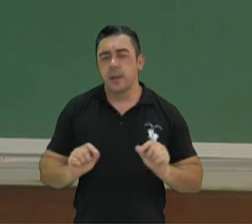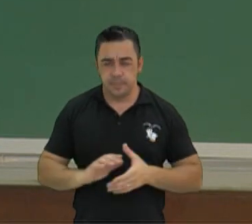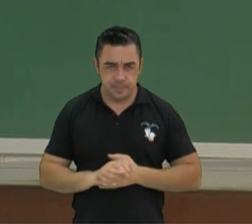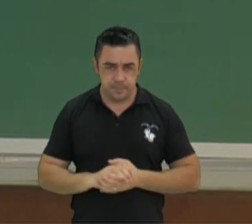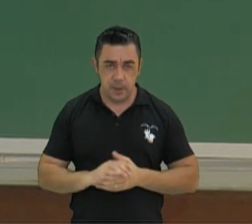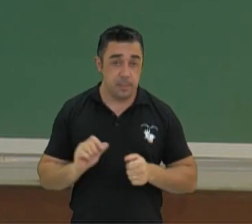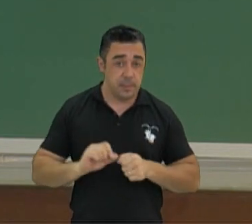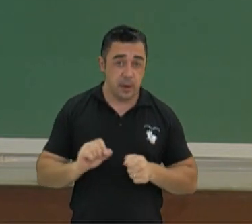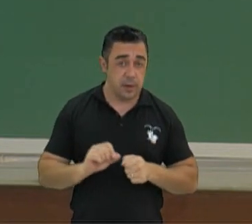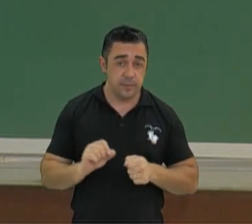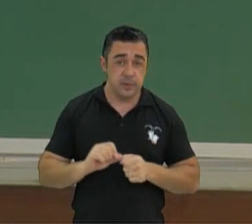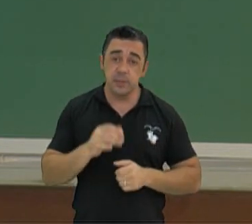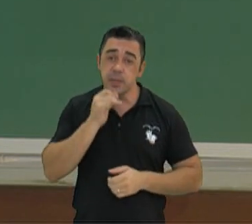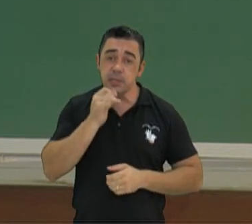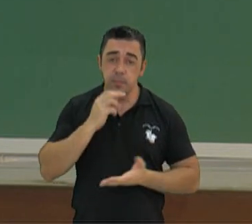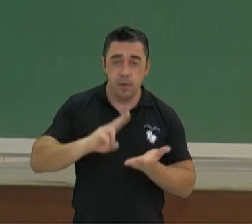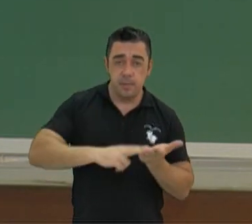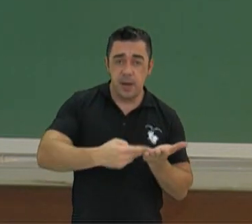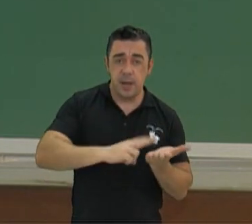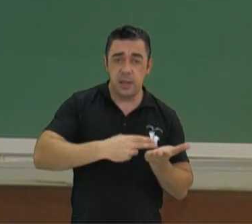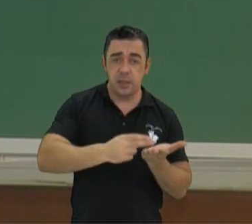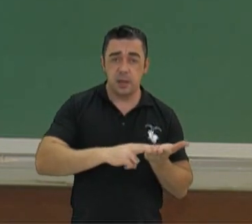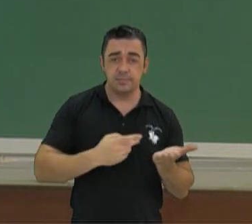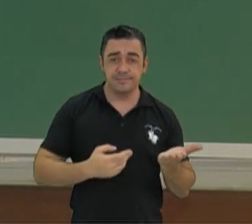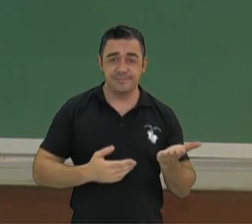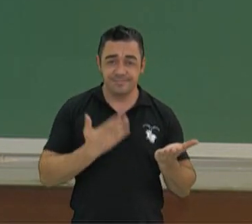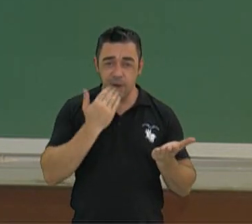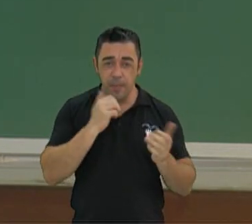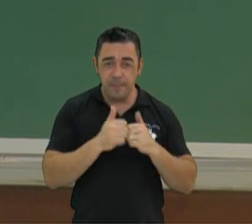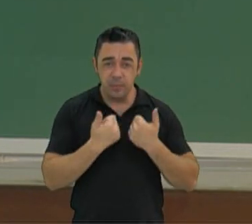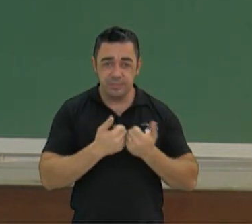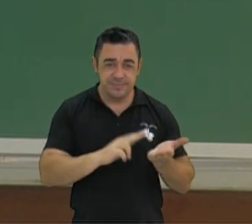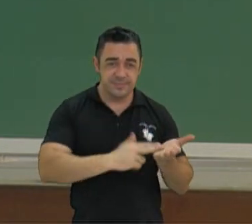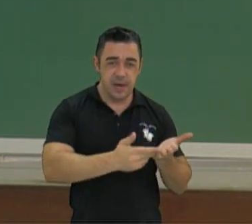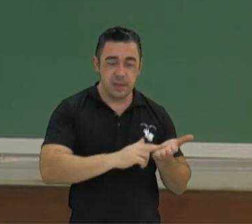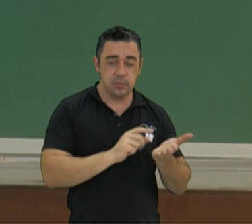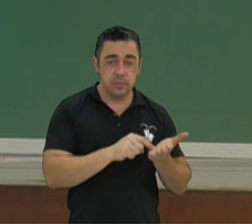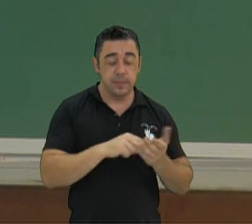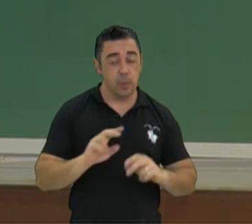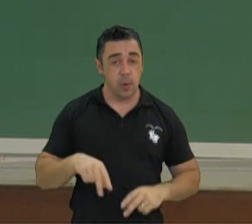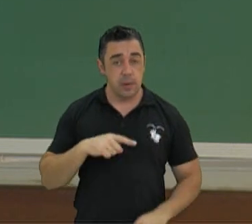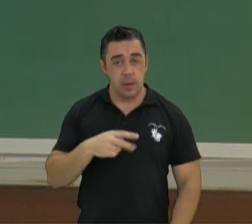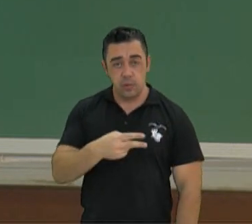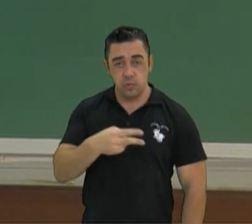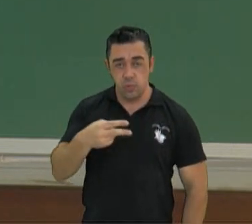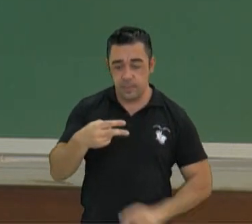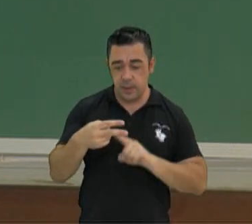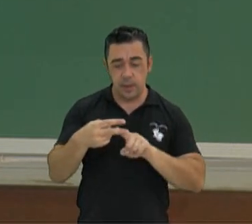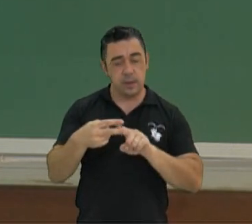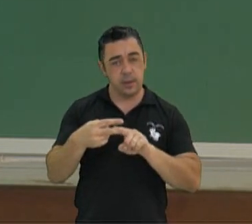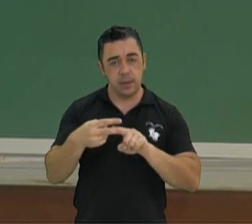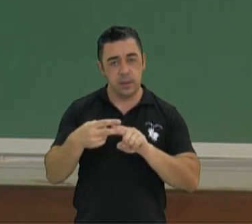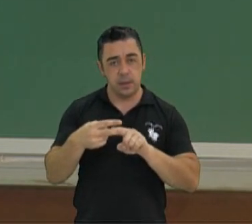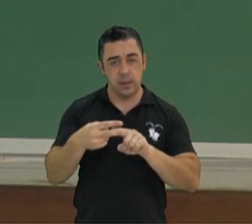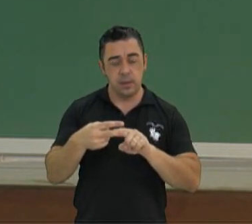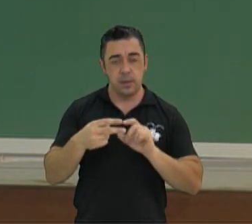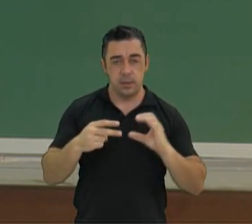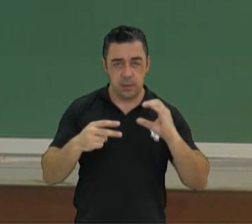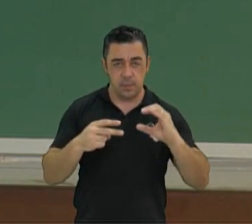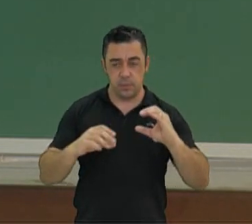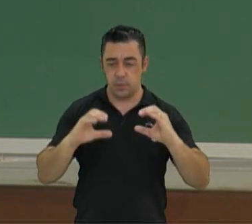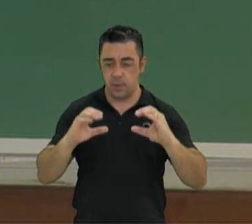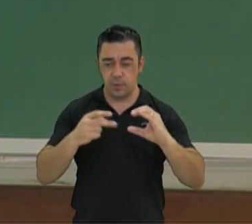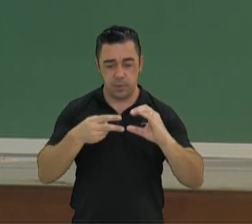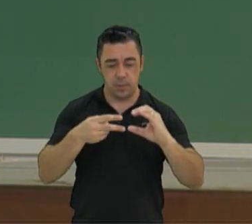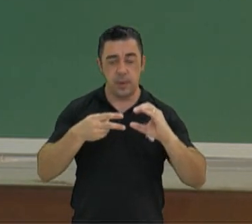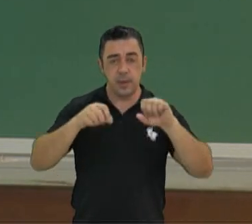Para a produção de margarinas, que está no nosso dia a dia, tá? Então as duplas ligações que tem no carbono, elas